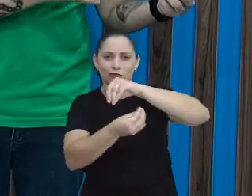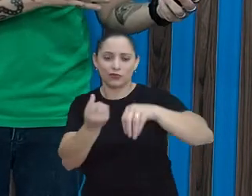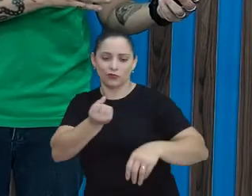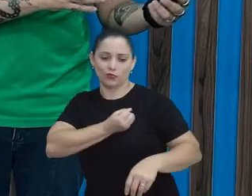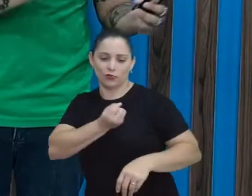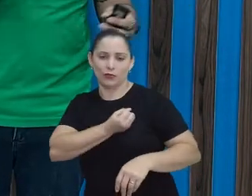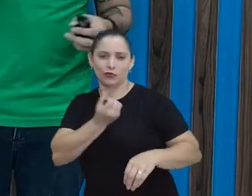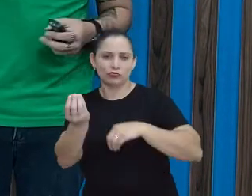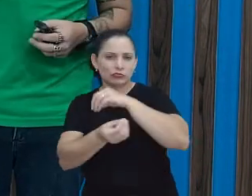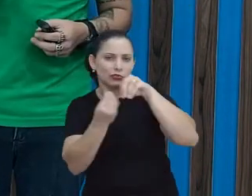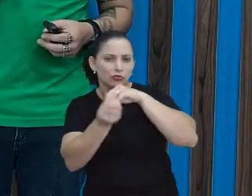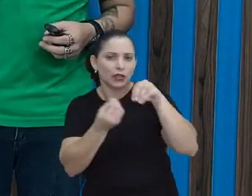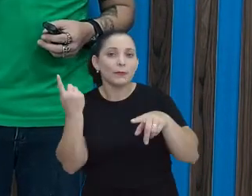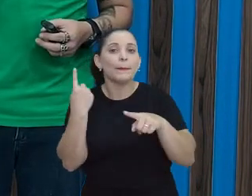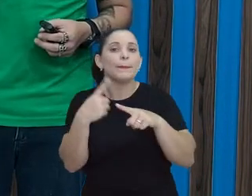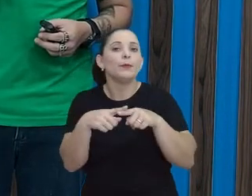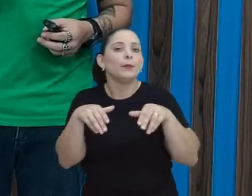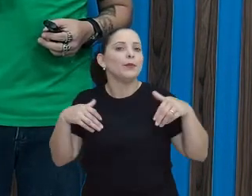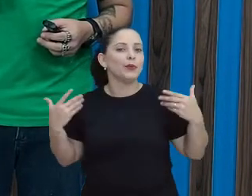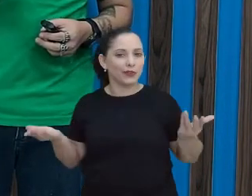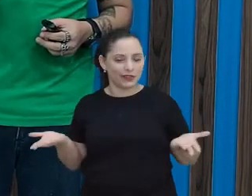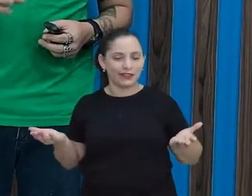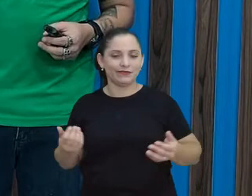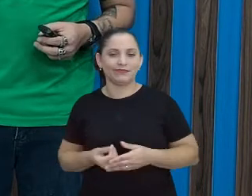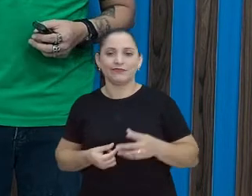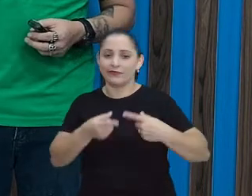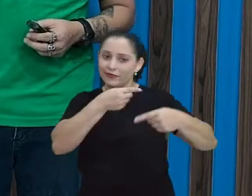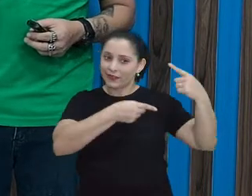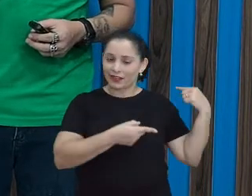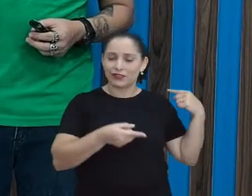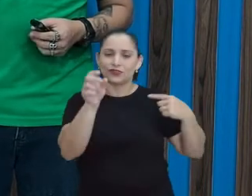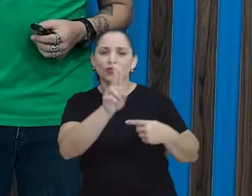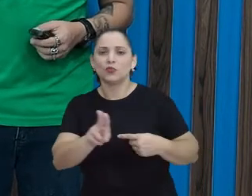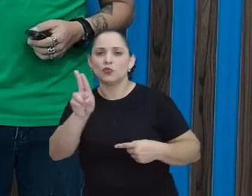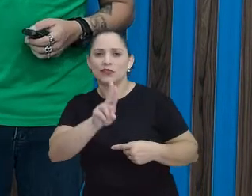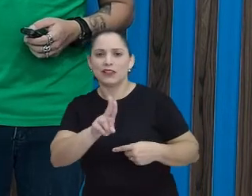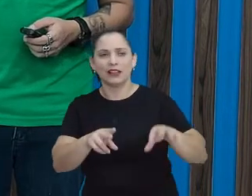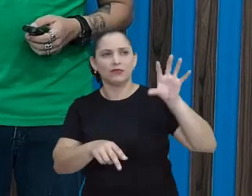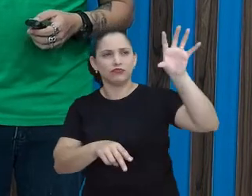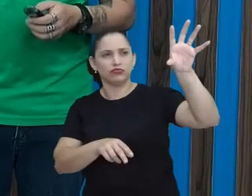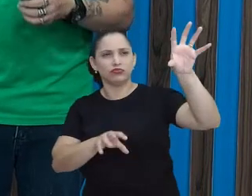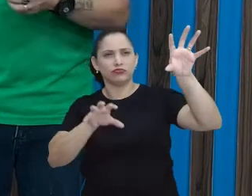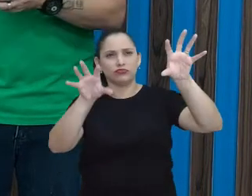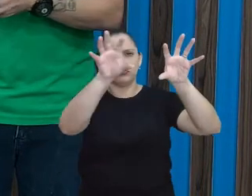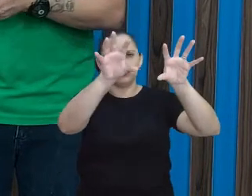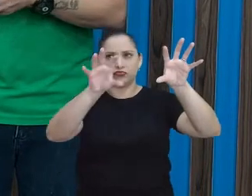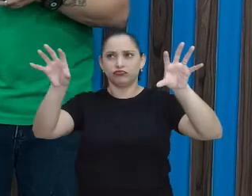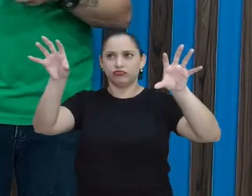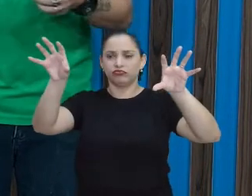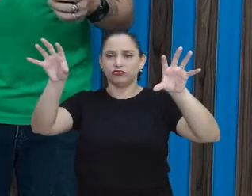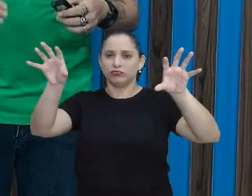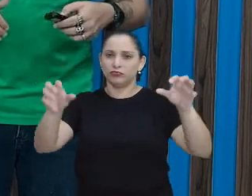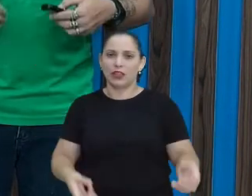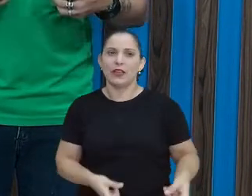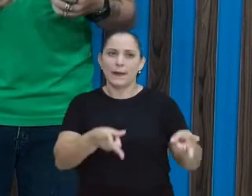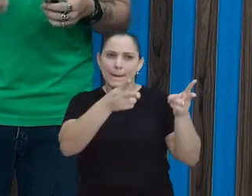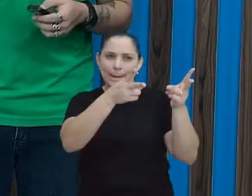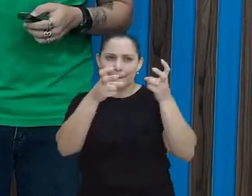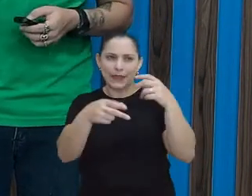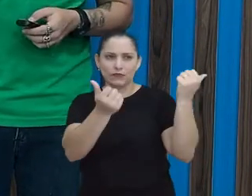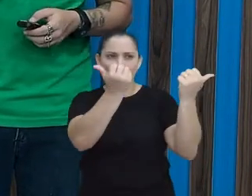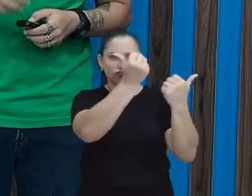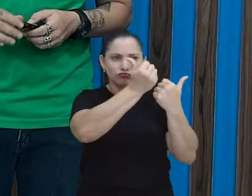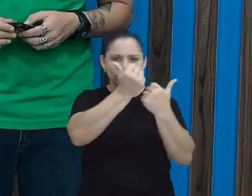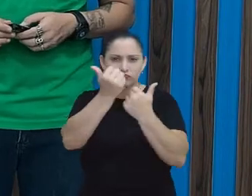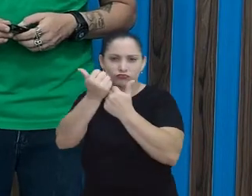no exemplo anterior aqueles símbolos, né? Ou seja, trevo de 4 folhas, o Sol e a joaninha, a gente vai perceber que as letras é que